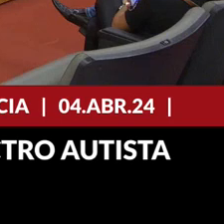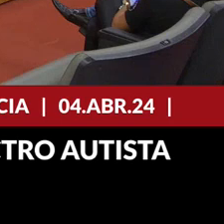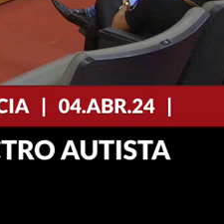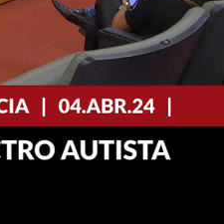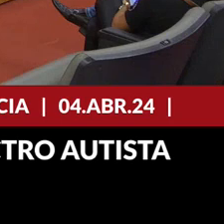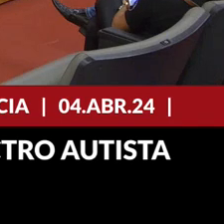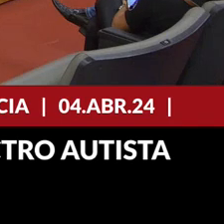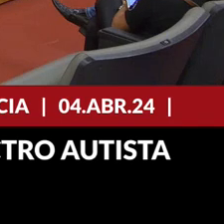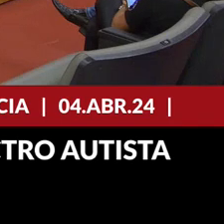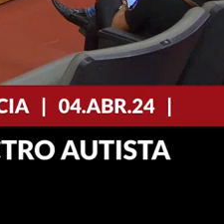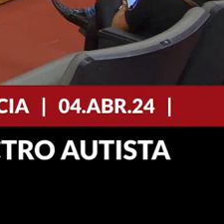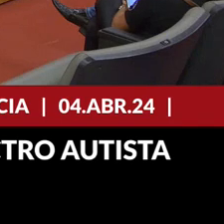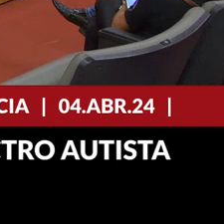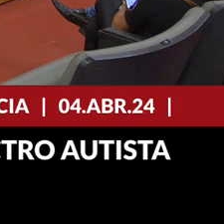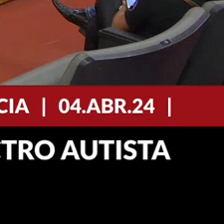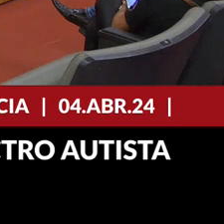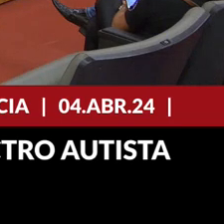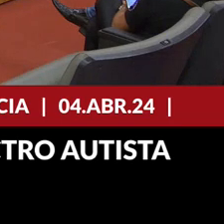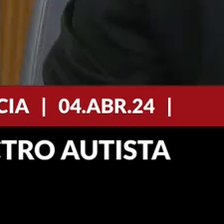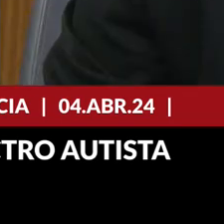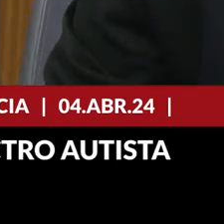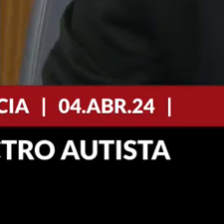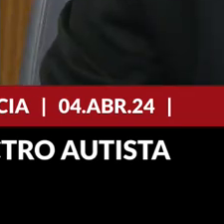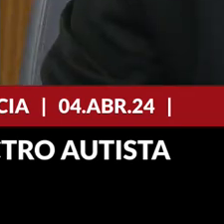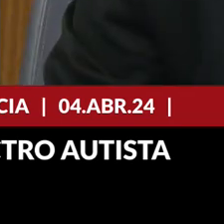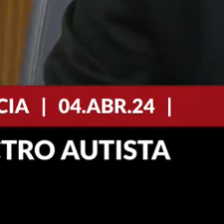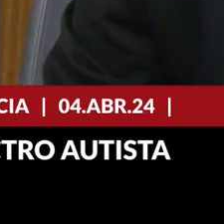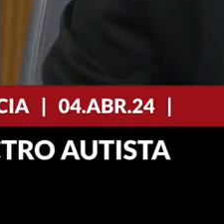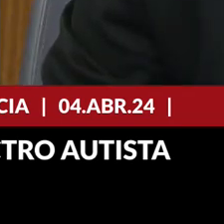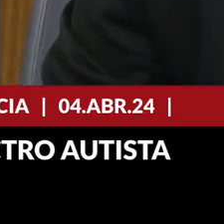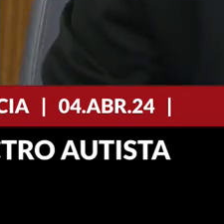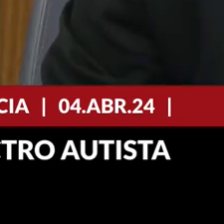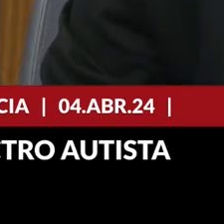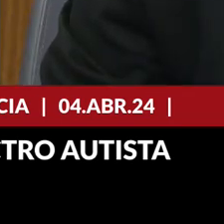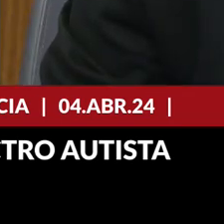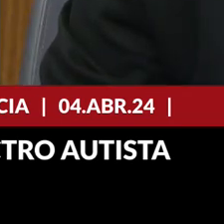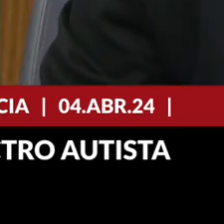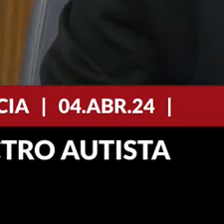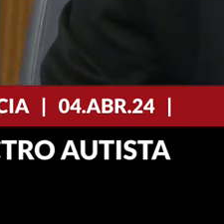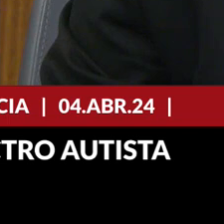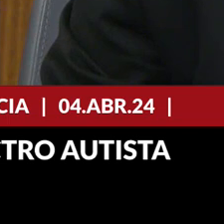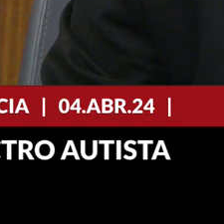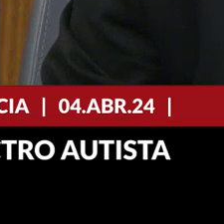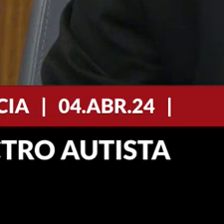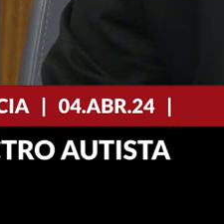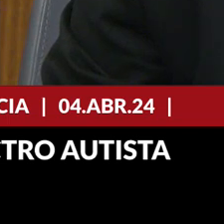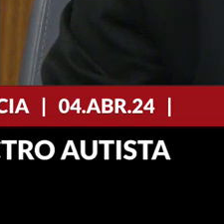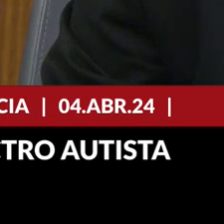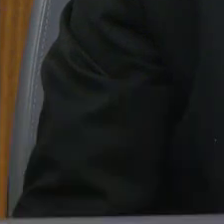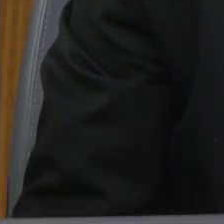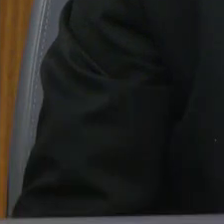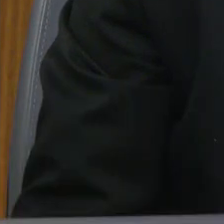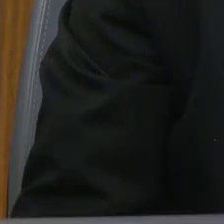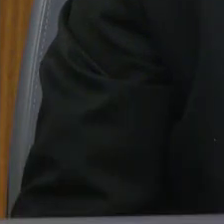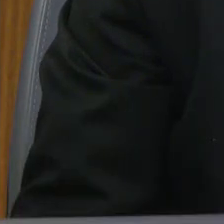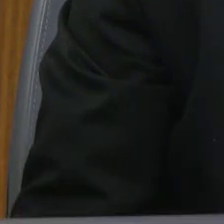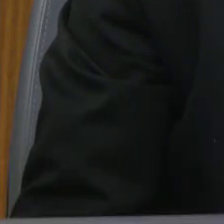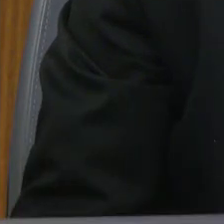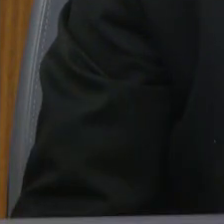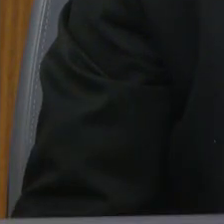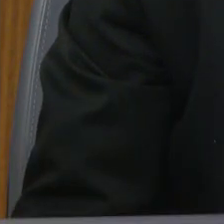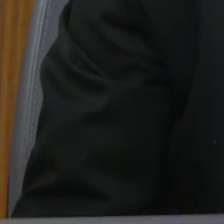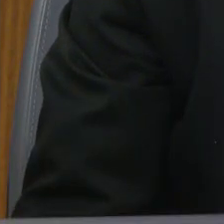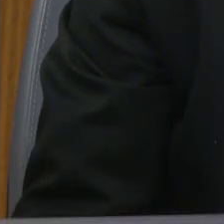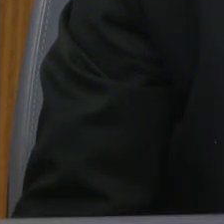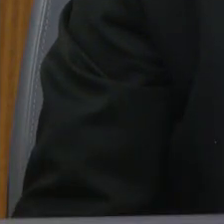ter conversas que já tive a grande satisfação de receber inclusive Dr luí Renato que hoje virou um grande amigo para falar sobre